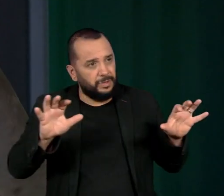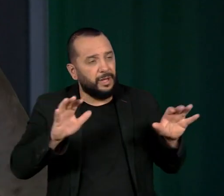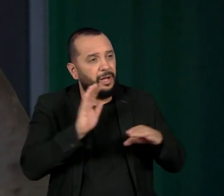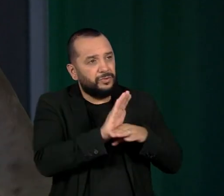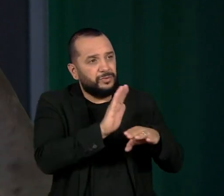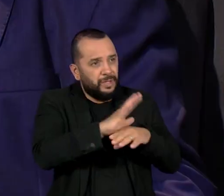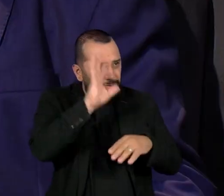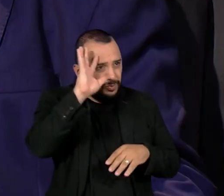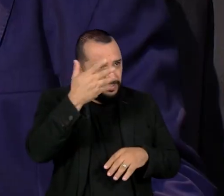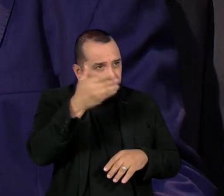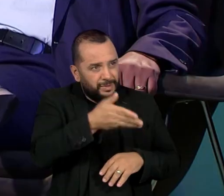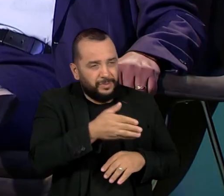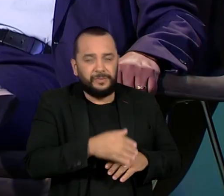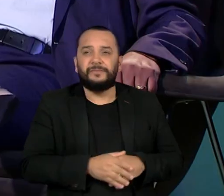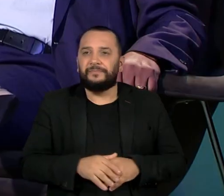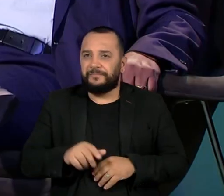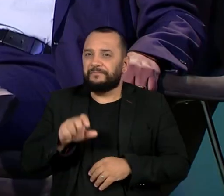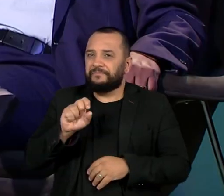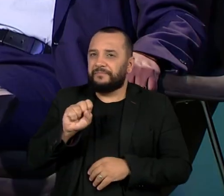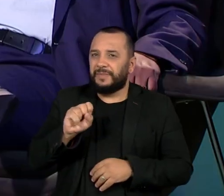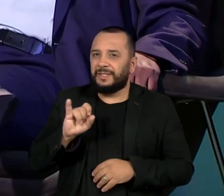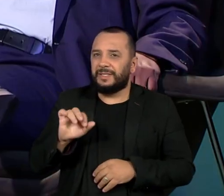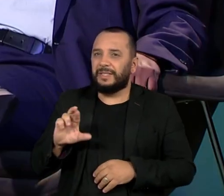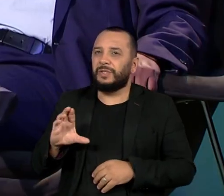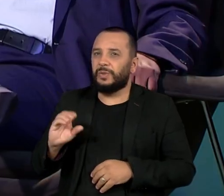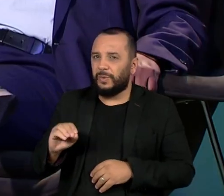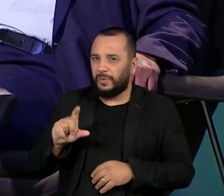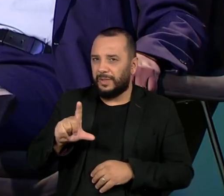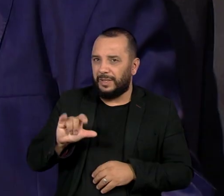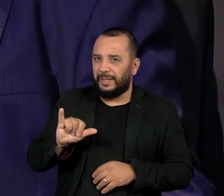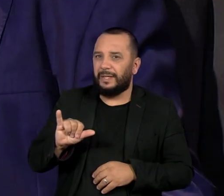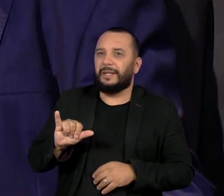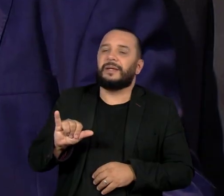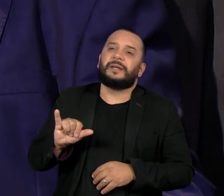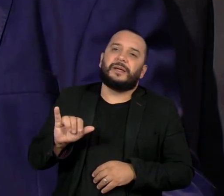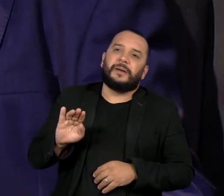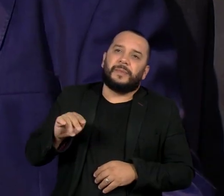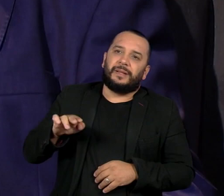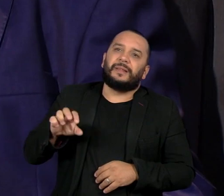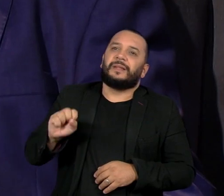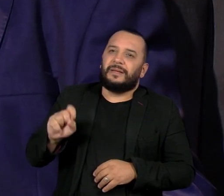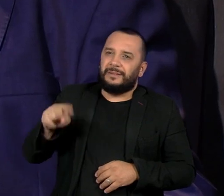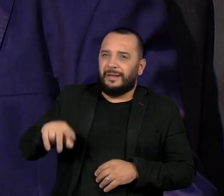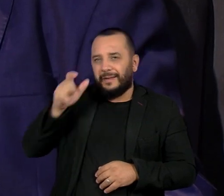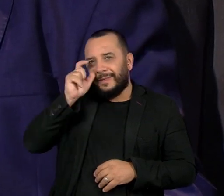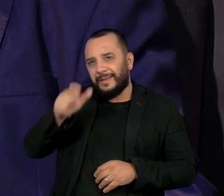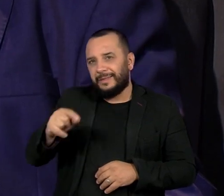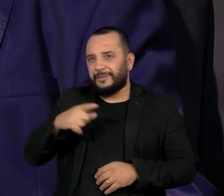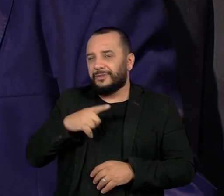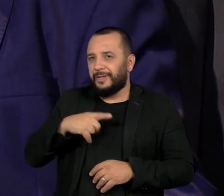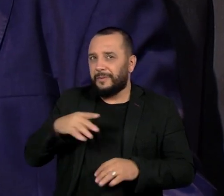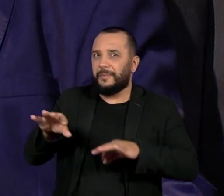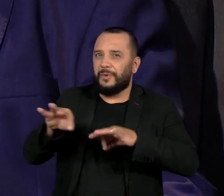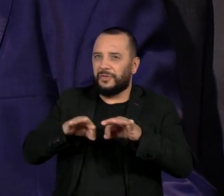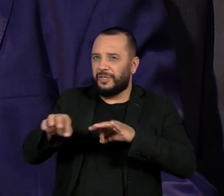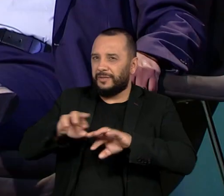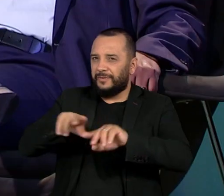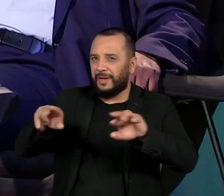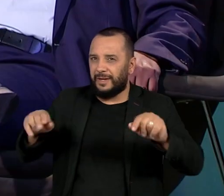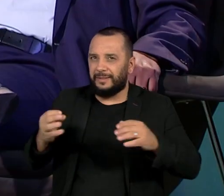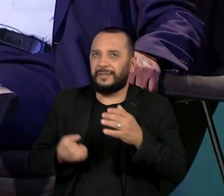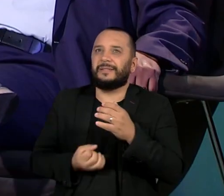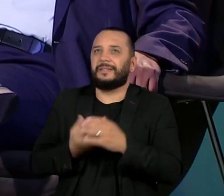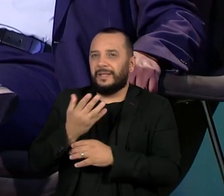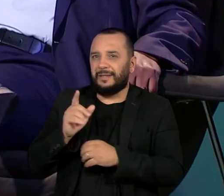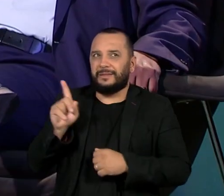para adiante? O Sírio-Libanês é um case muito interessante. Existe uma série de projetos que são